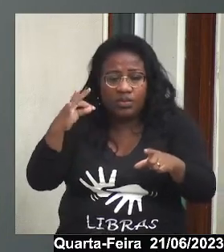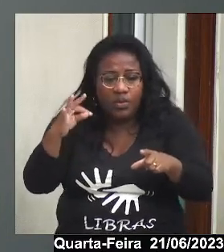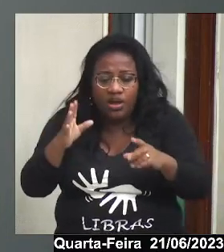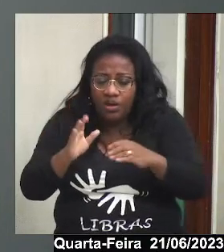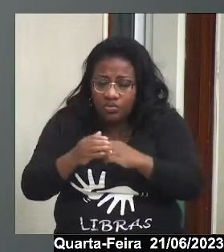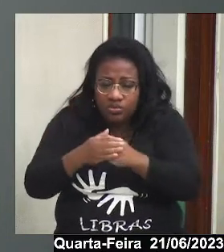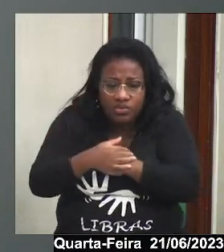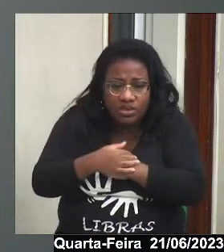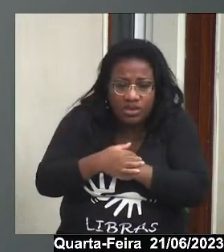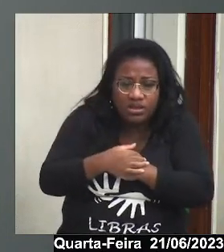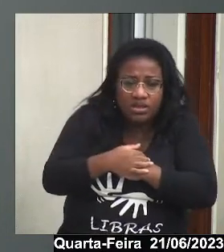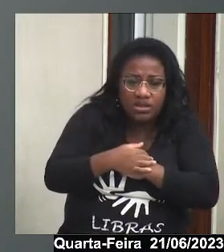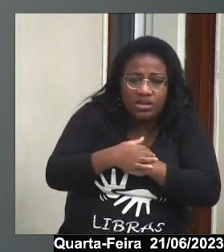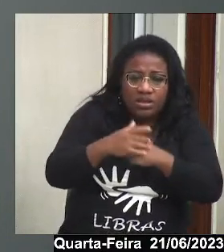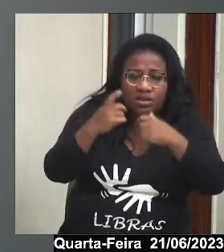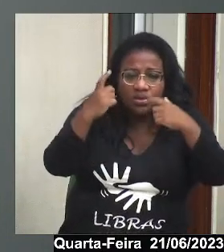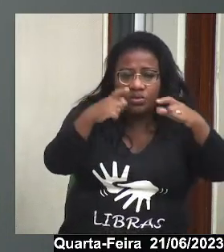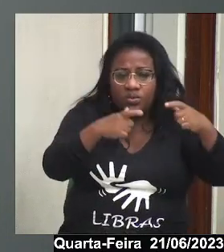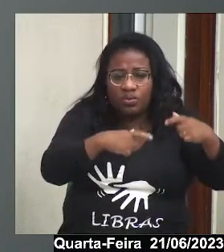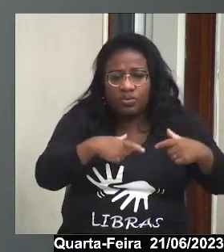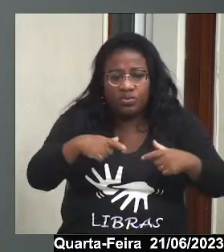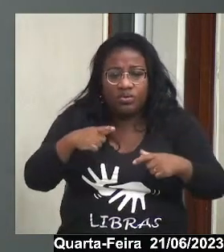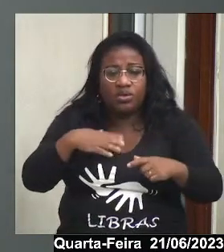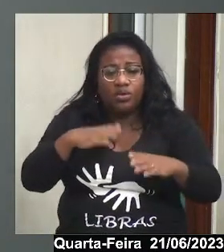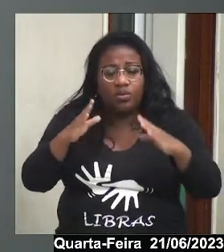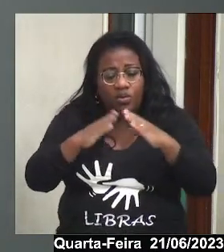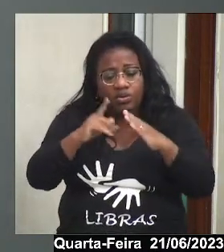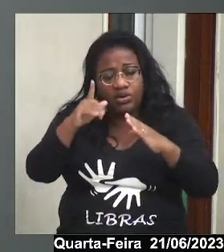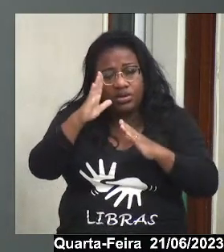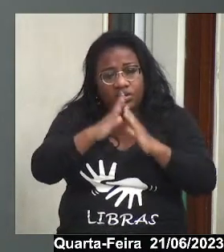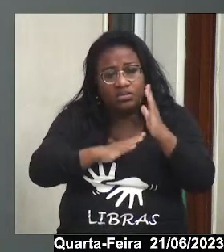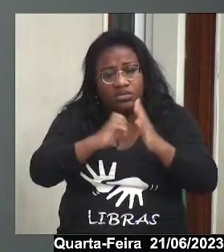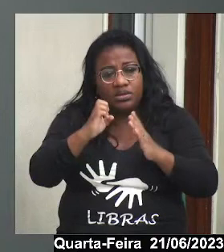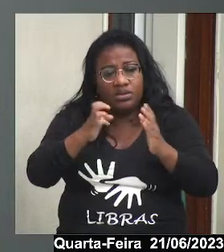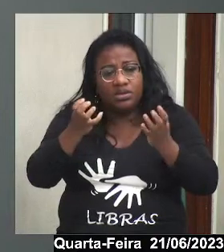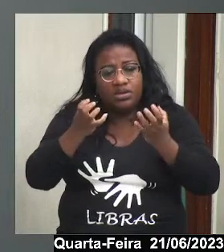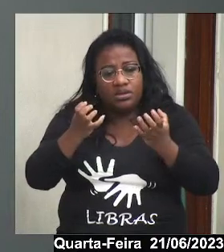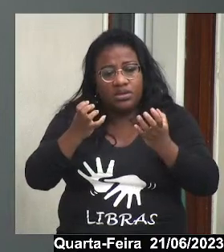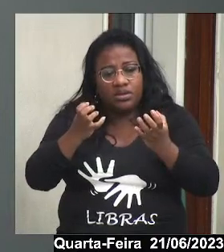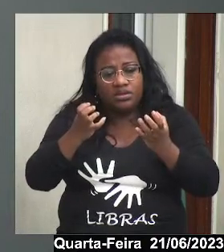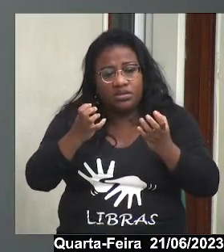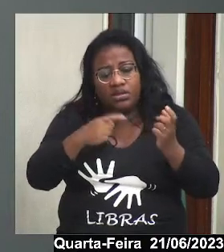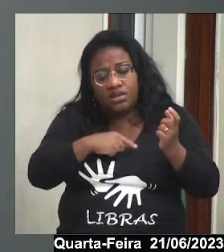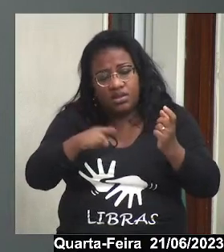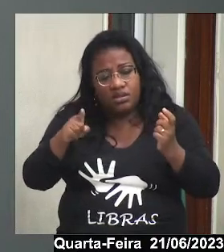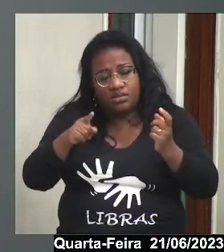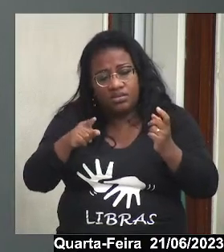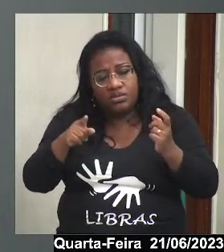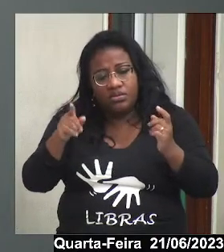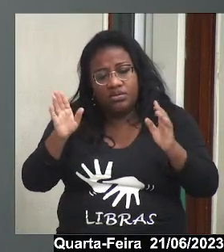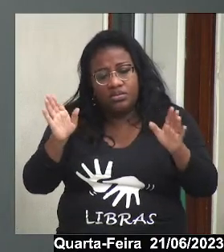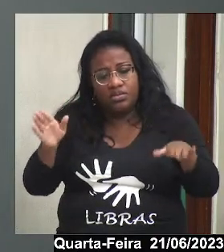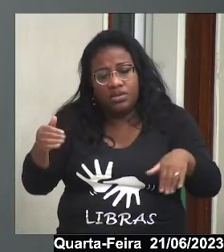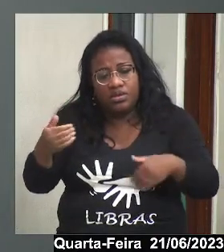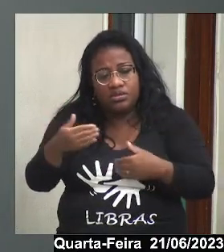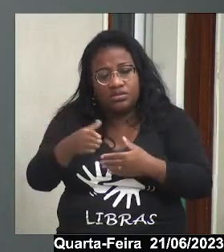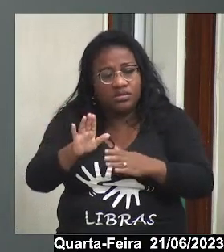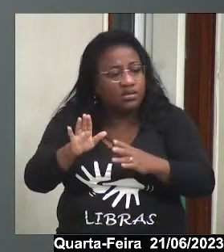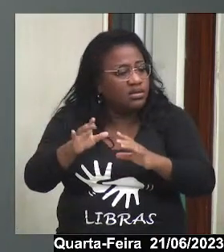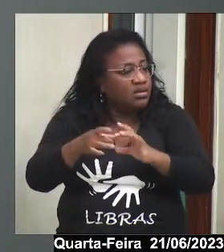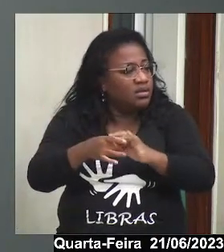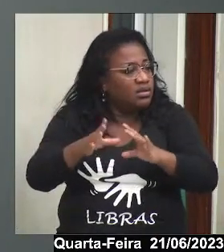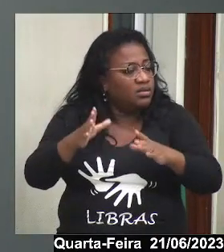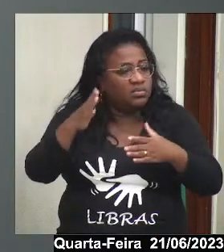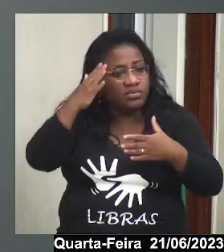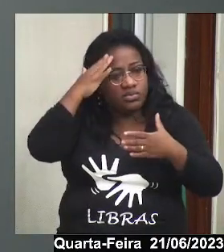fui me esconder em Jandira, não fui me esconder em lugar nenhum, eu moro aqui em Budas Artes. Quem quiser falar comigo, gabinete está à disposição.